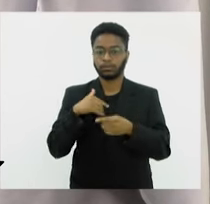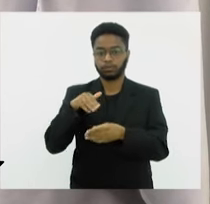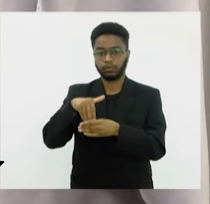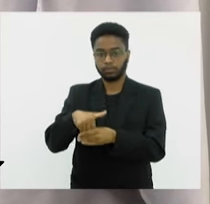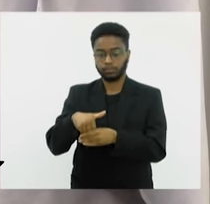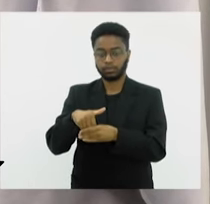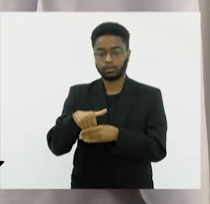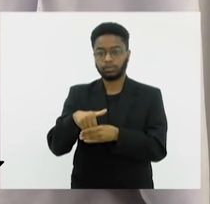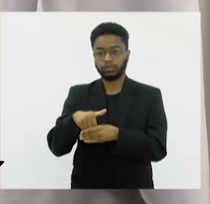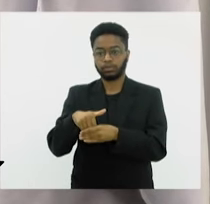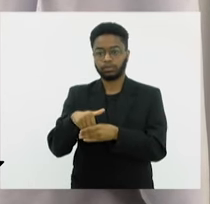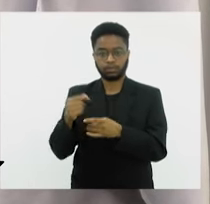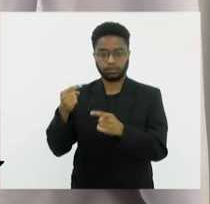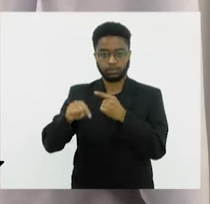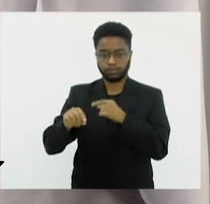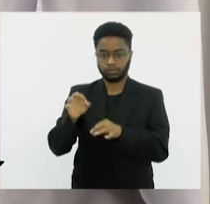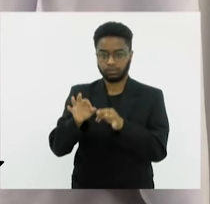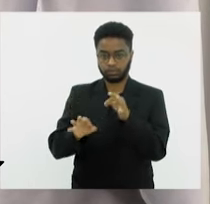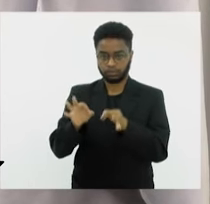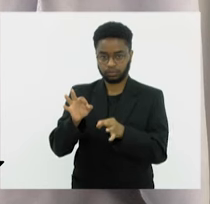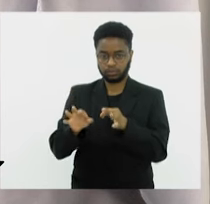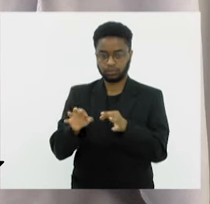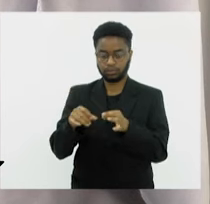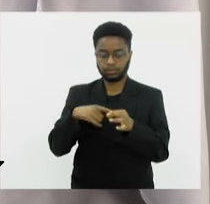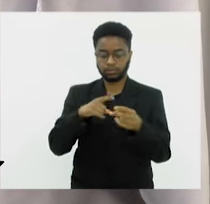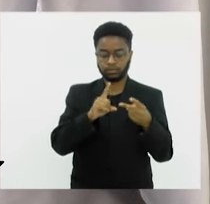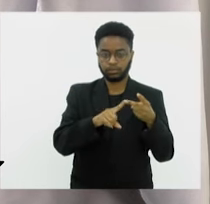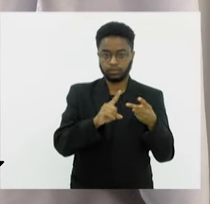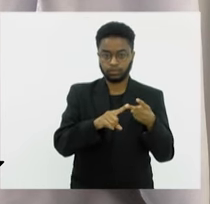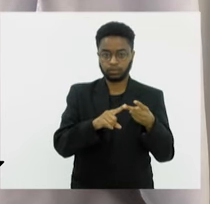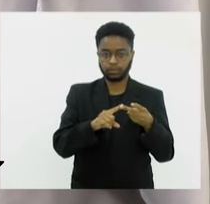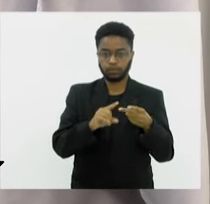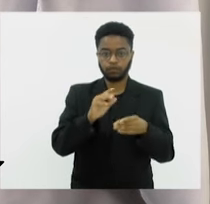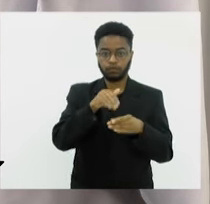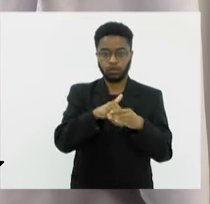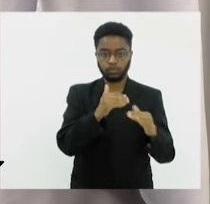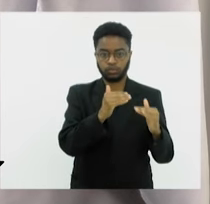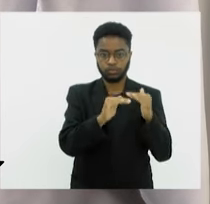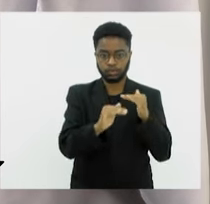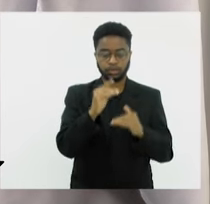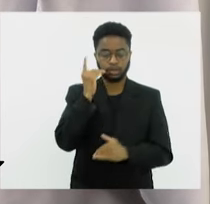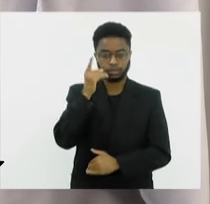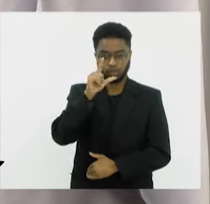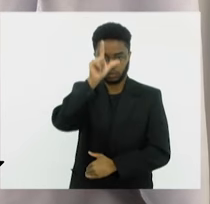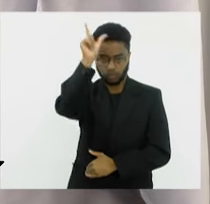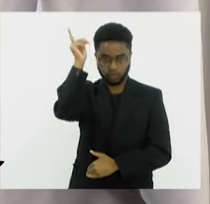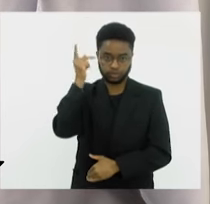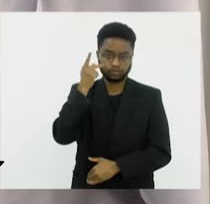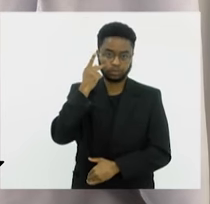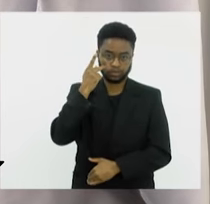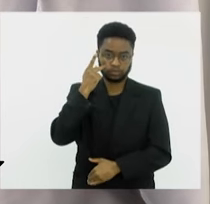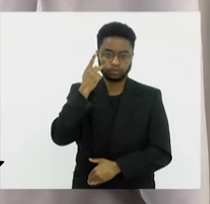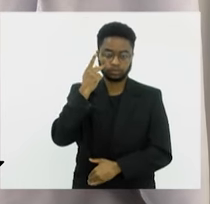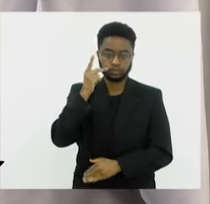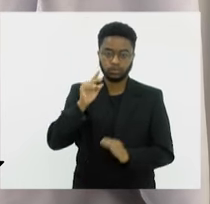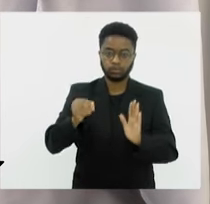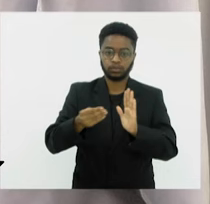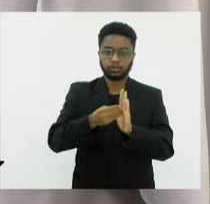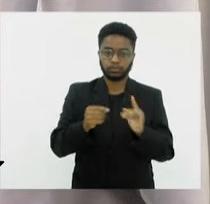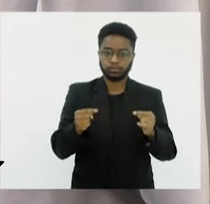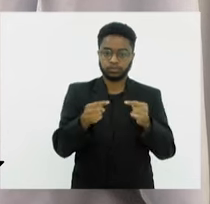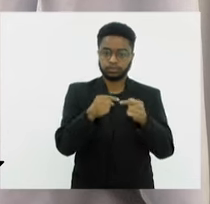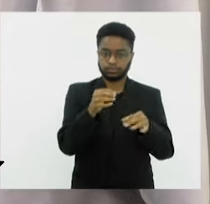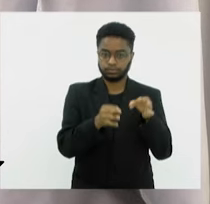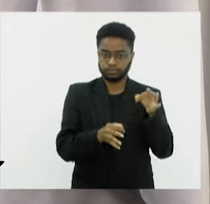pela injuridicidade e um voto na divergência do deputado Luiz Paulo pela